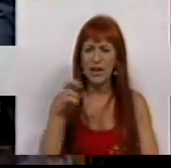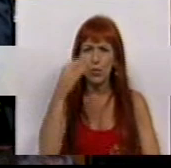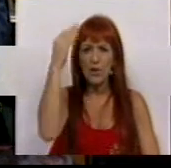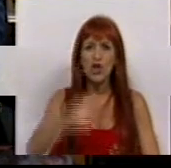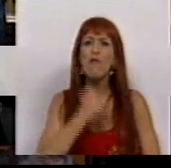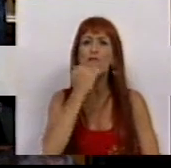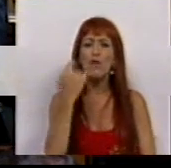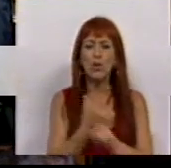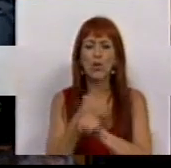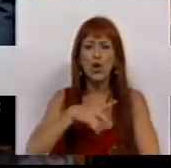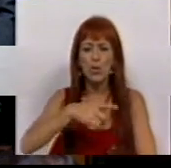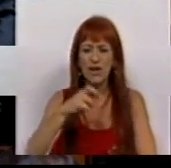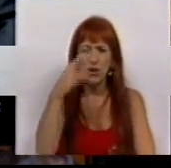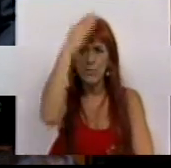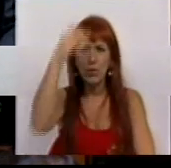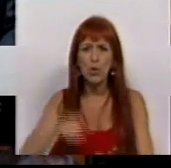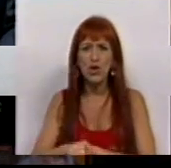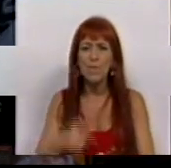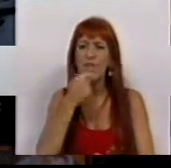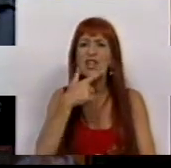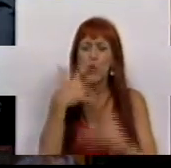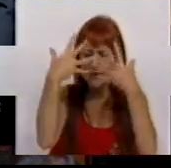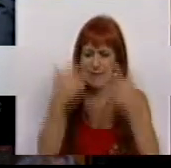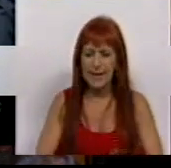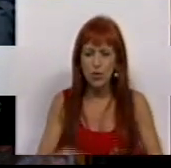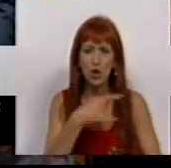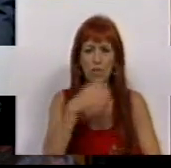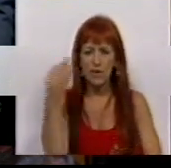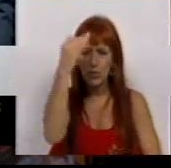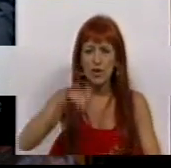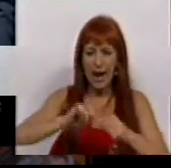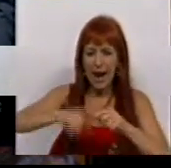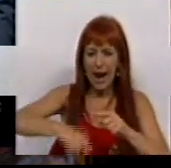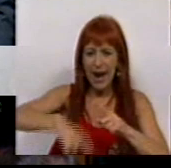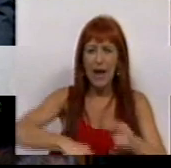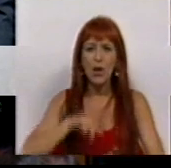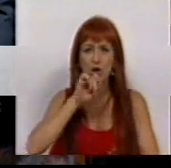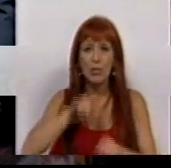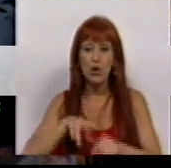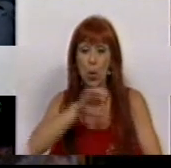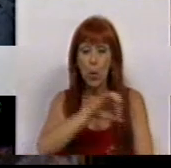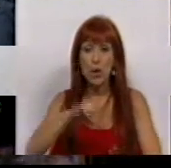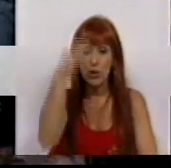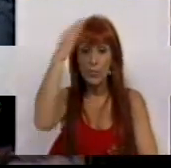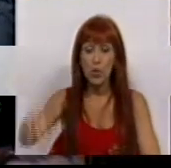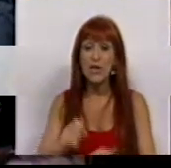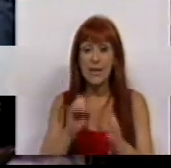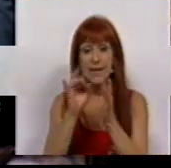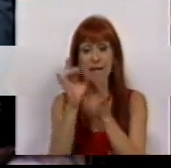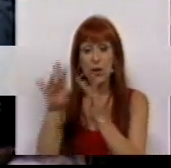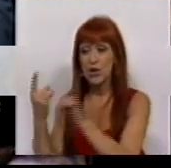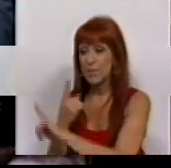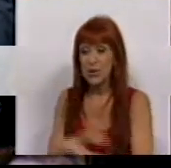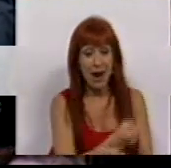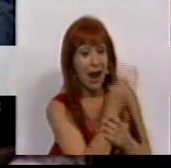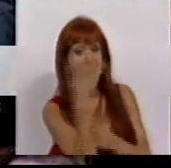30% das frutas, 93% do feijão seco, 90% do grão de bico, 88% dos cereais e,